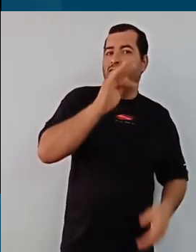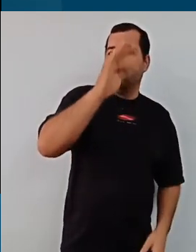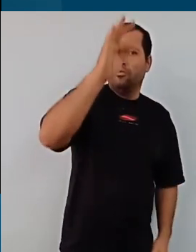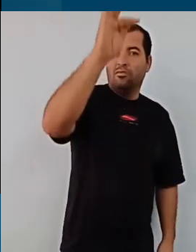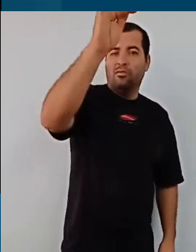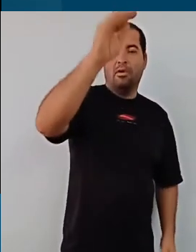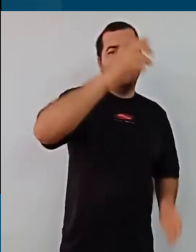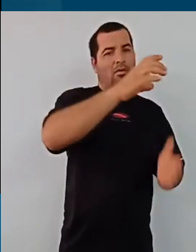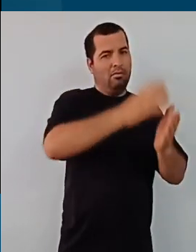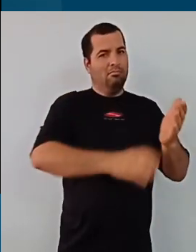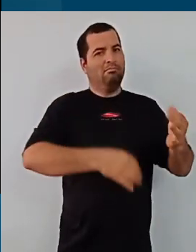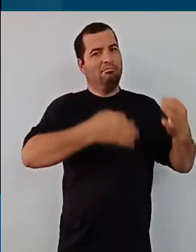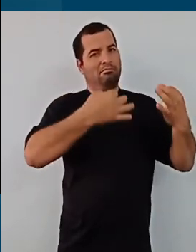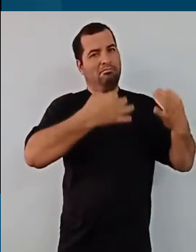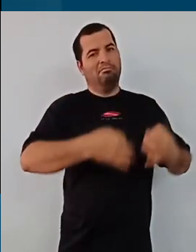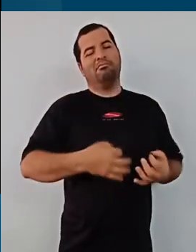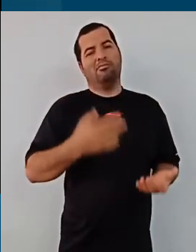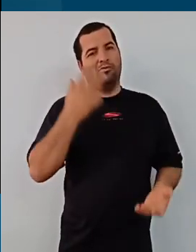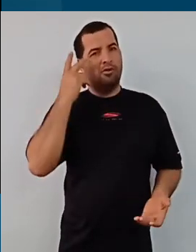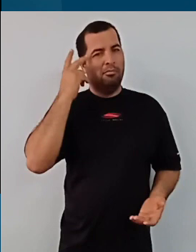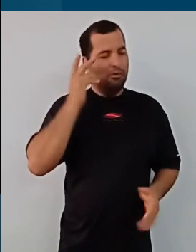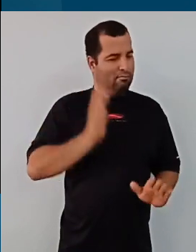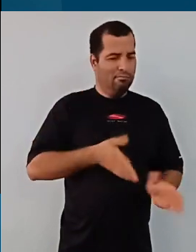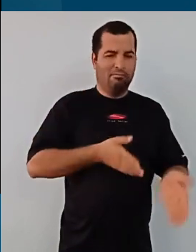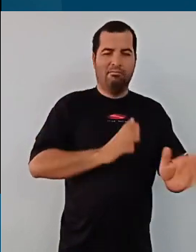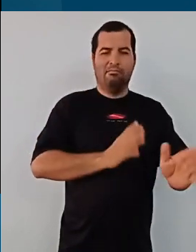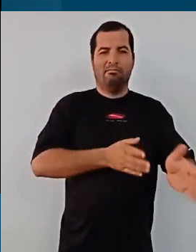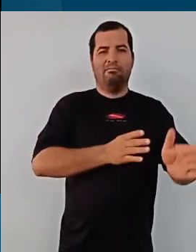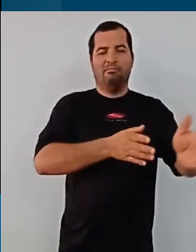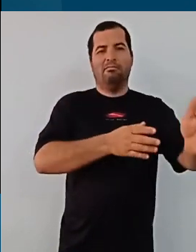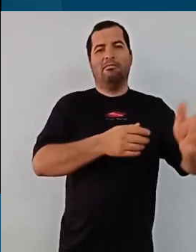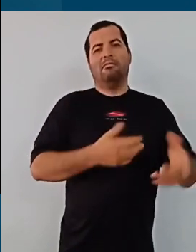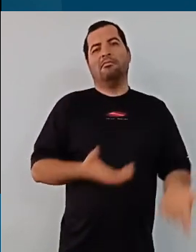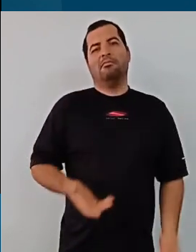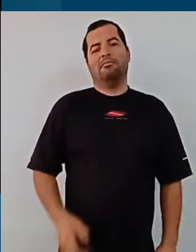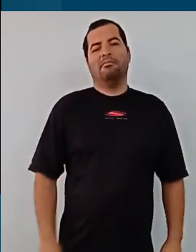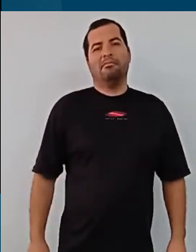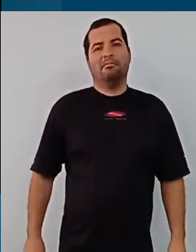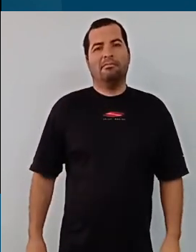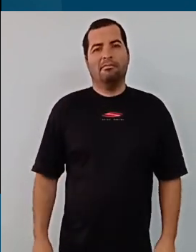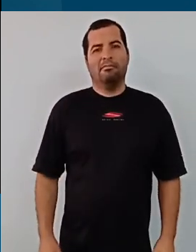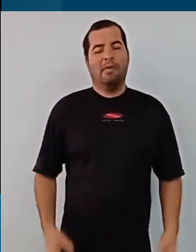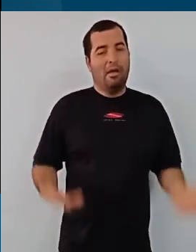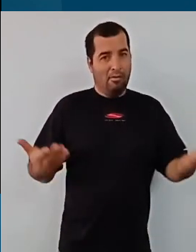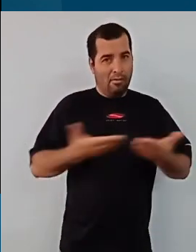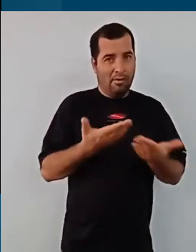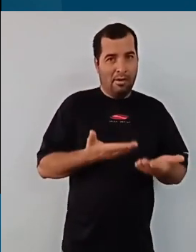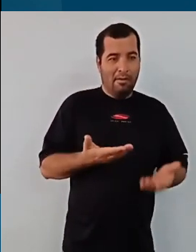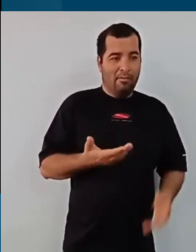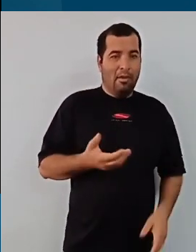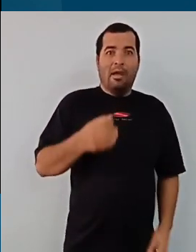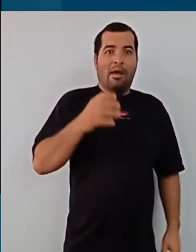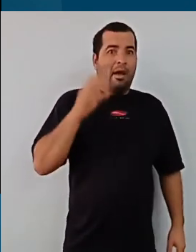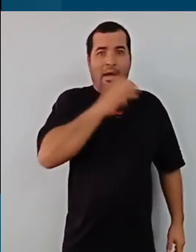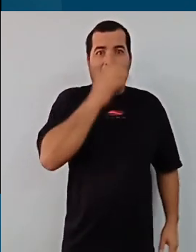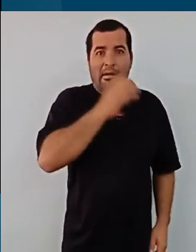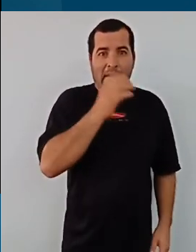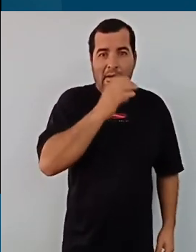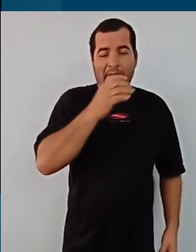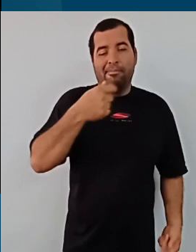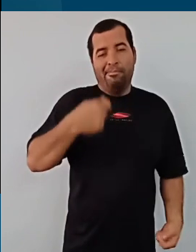normal, né? Que se perpetue por algum período. Mas agora nós estamos numa situação de